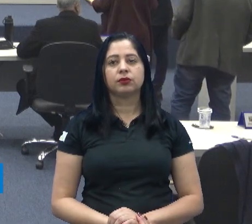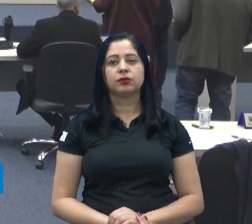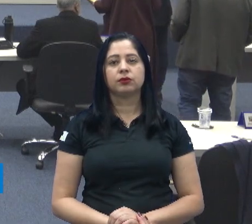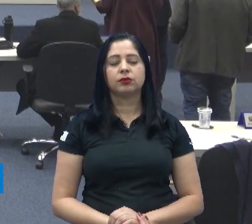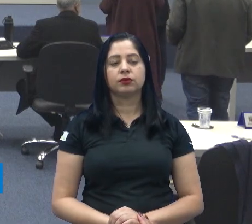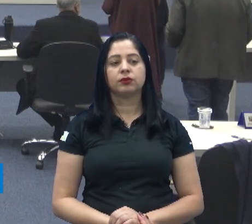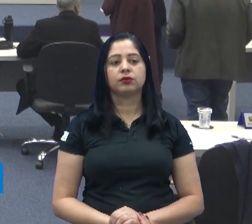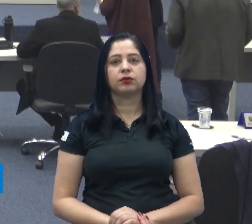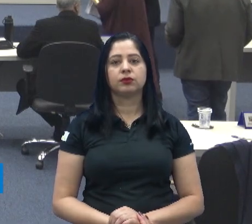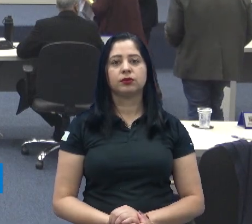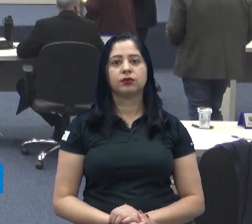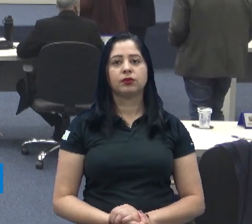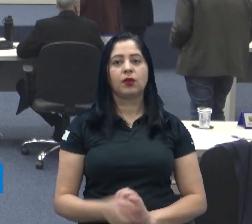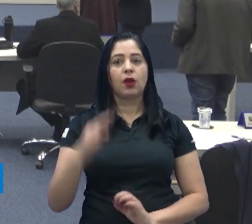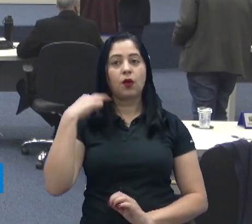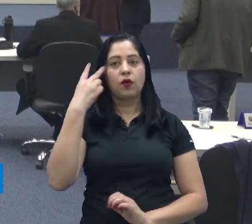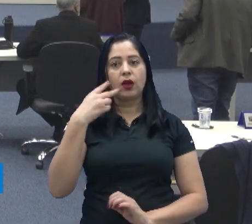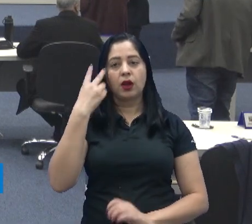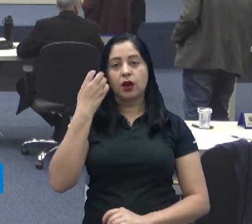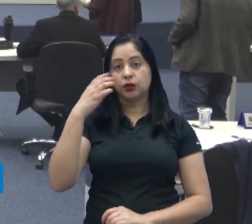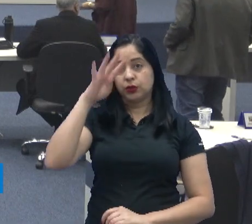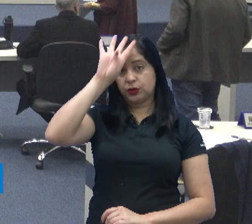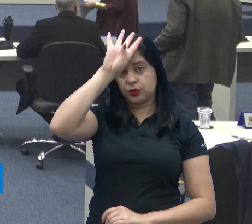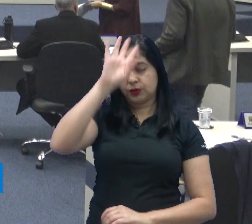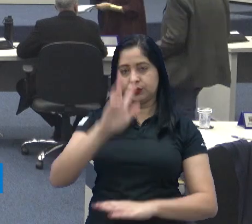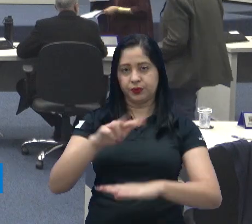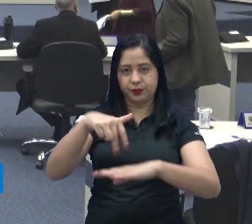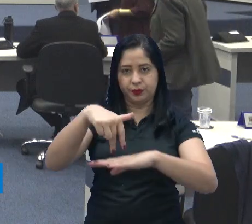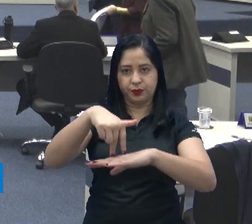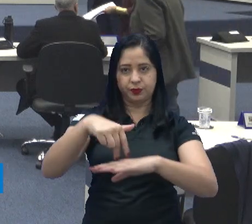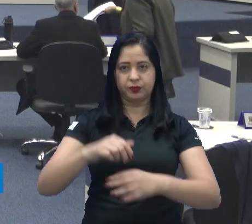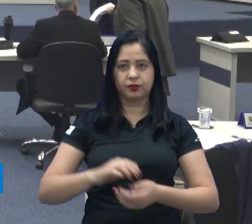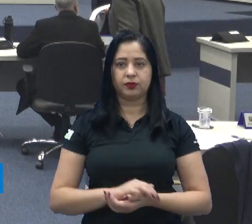Questão de ordem, o vereador Sena.